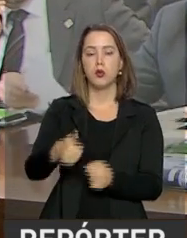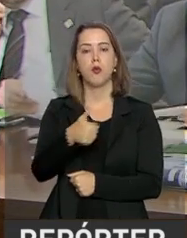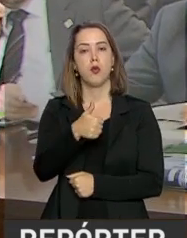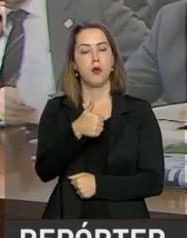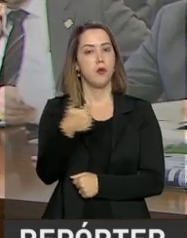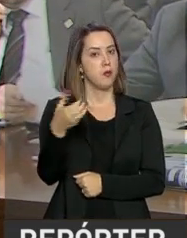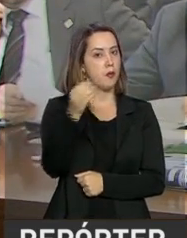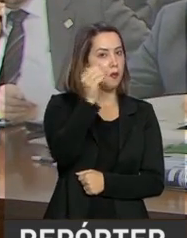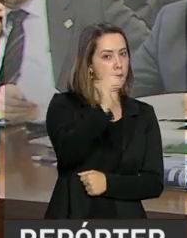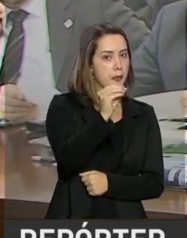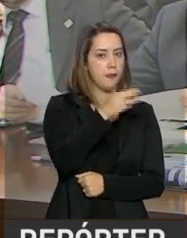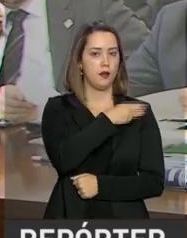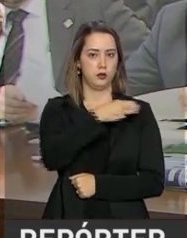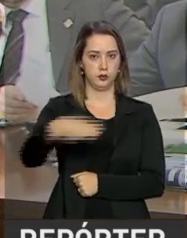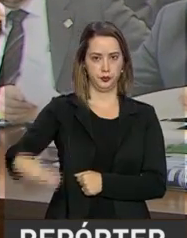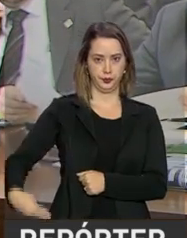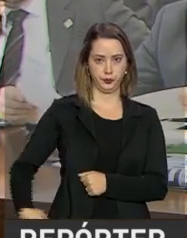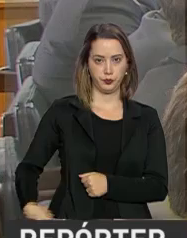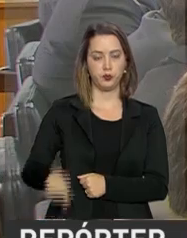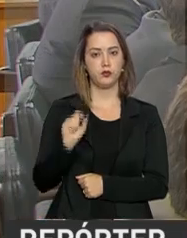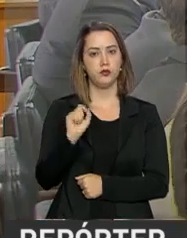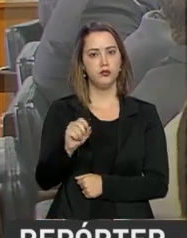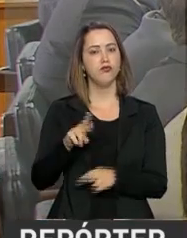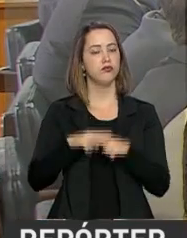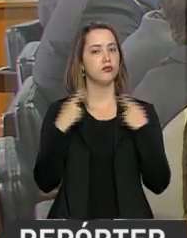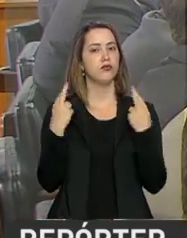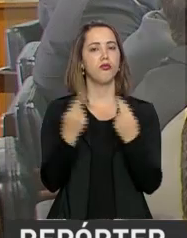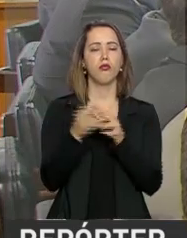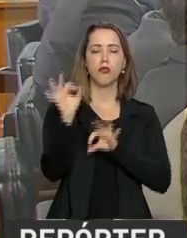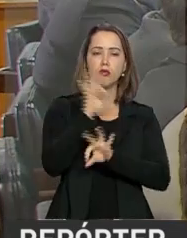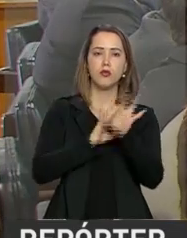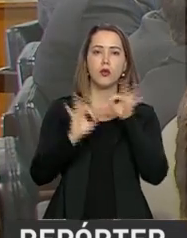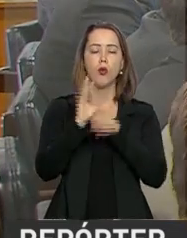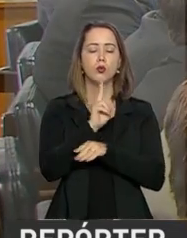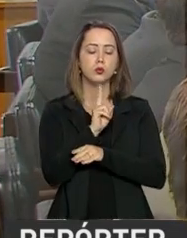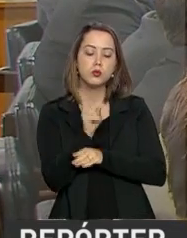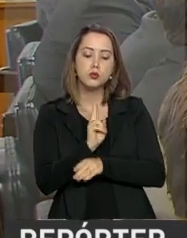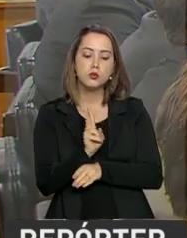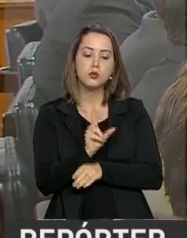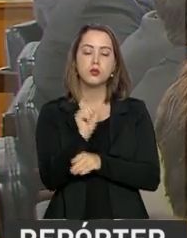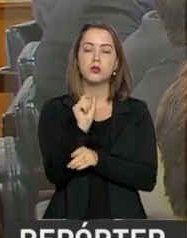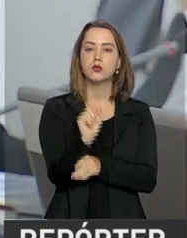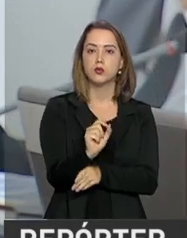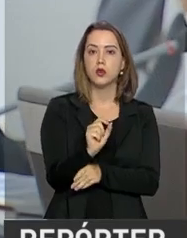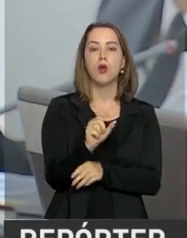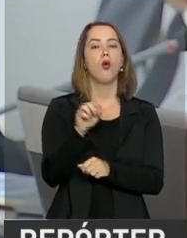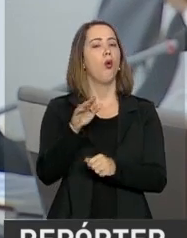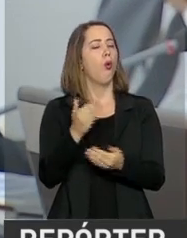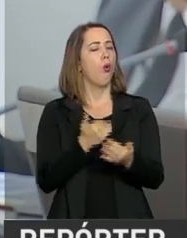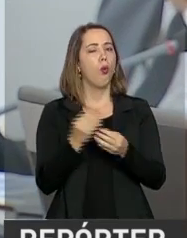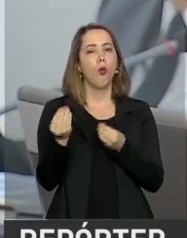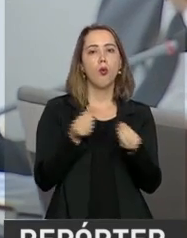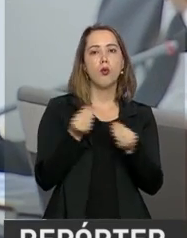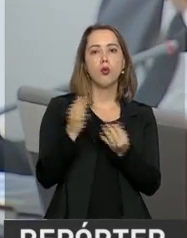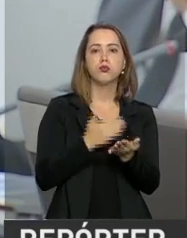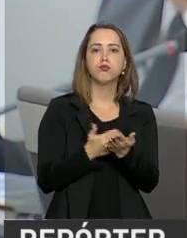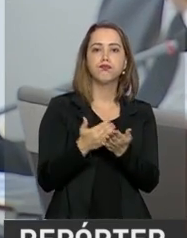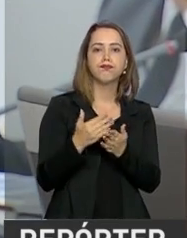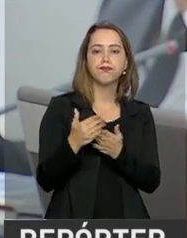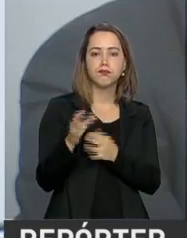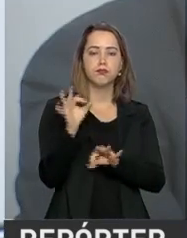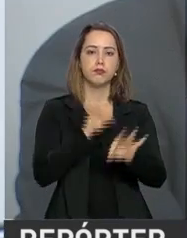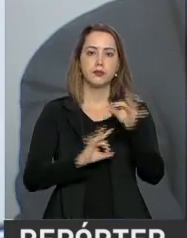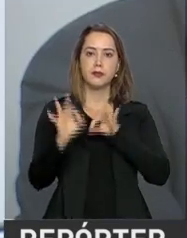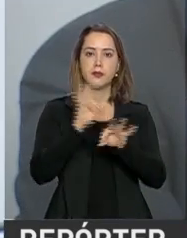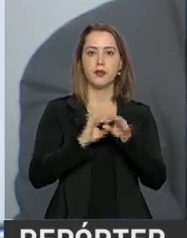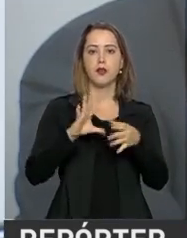10 ministros de estado foi uma reunião de avaliação de monitoramento sobre o andamento aí da preparação para os jogos